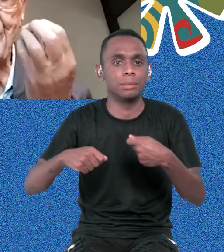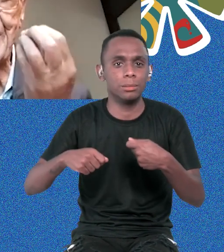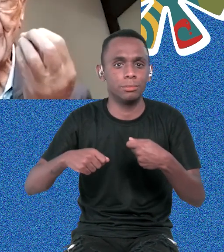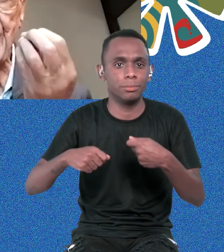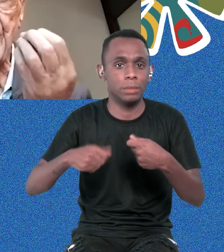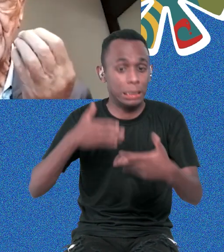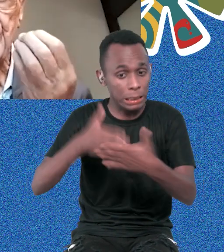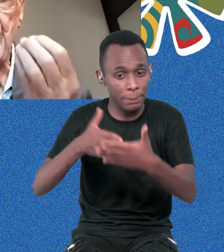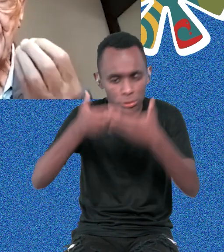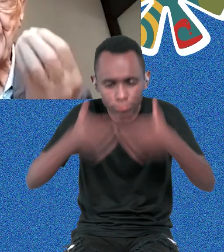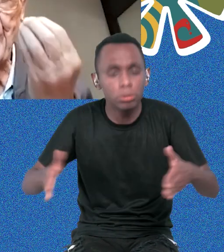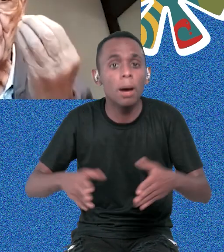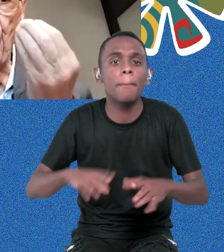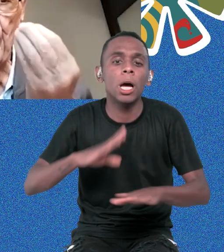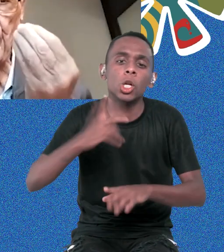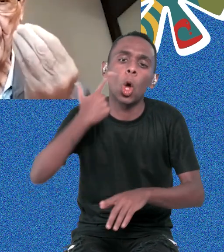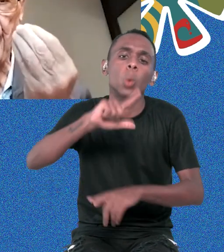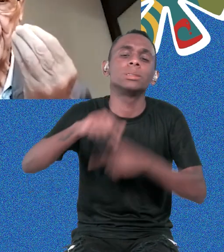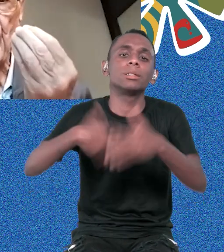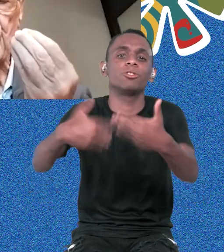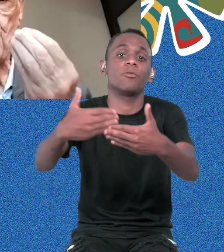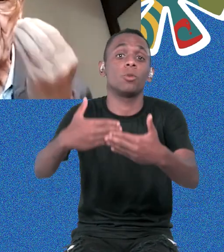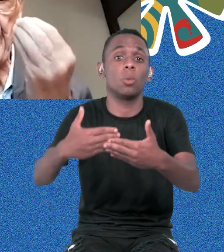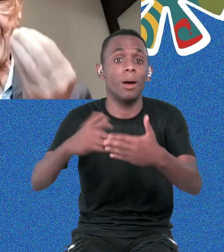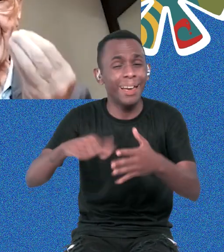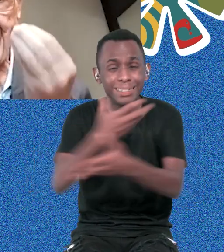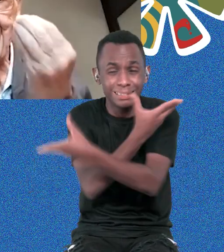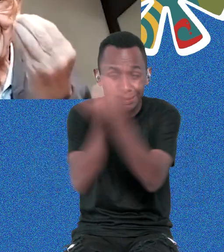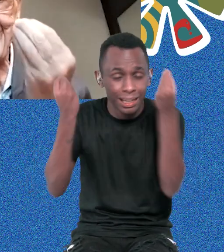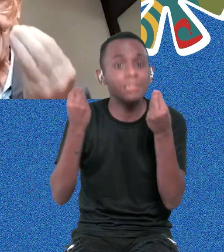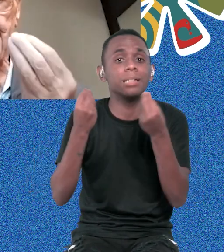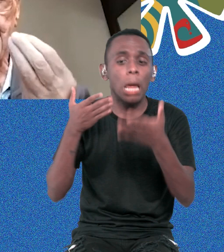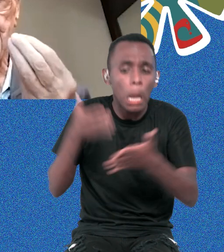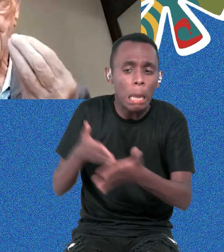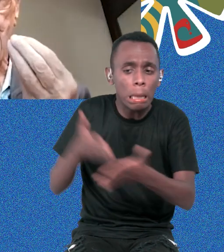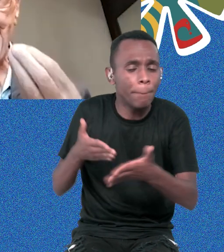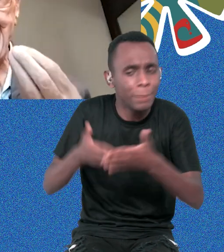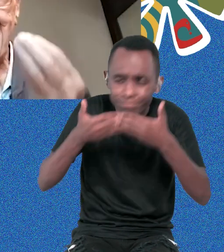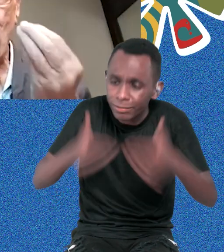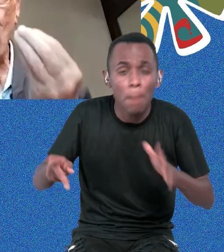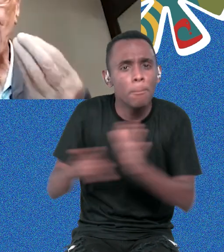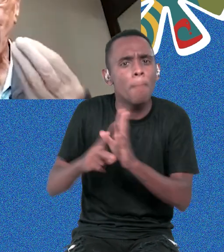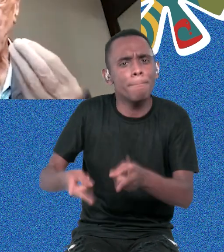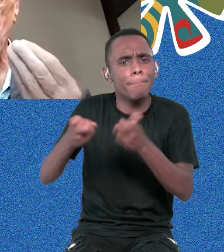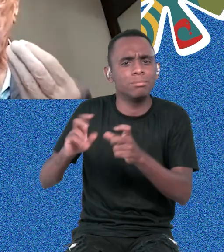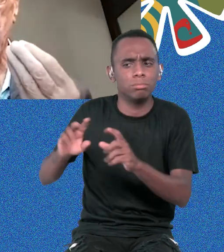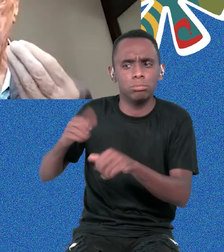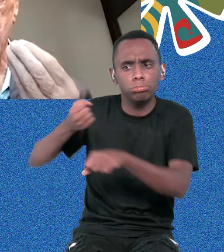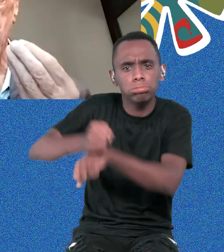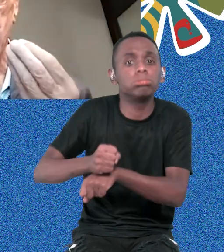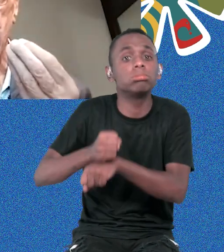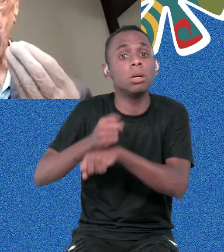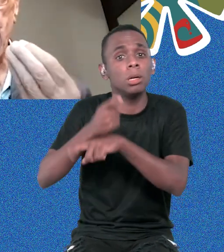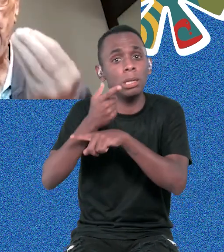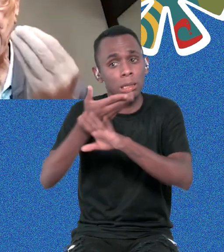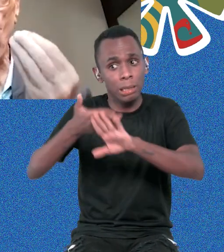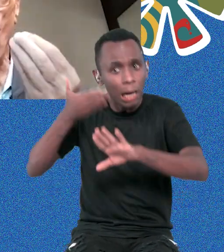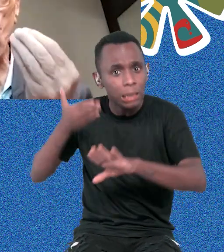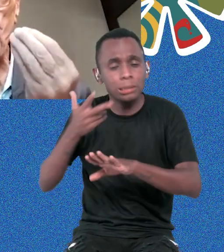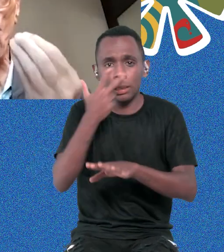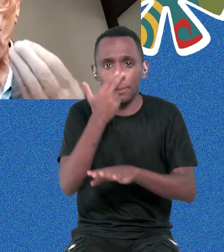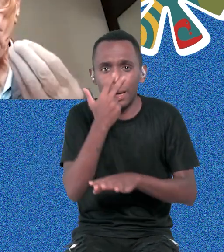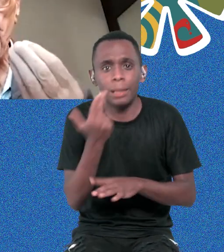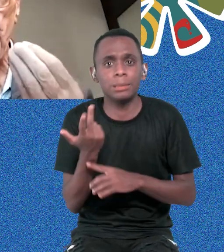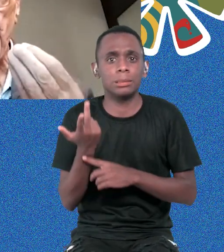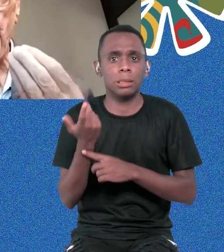é fundamental. Ou seja, primeiro ponto, superar a visão ainda colonizadora que